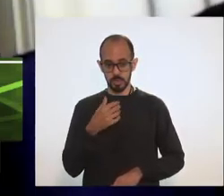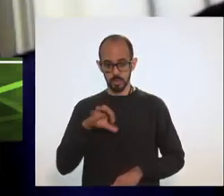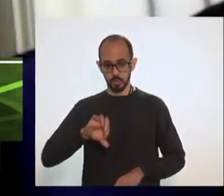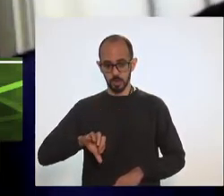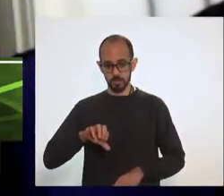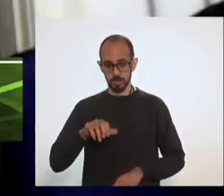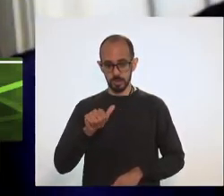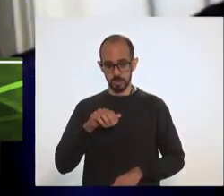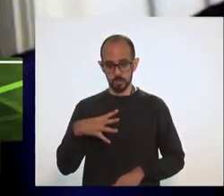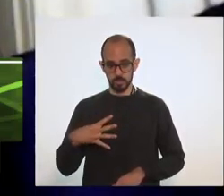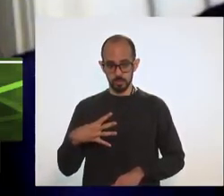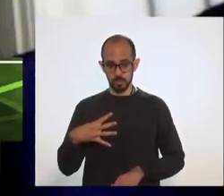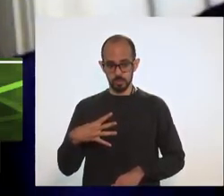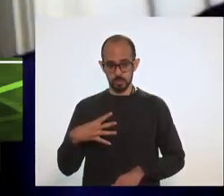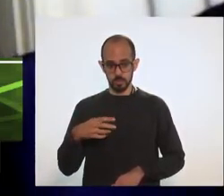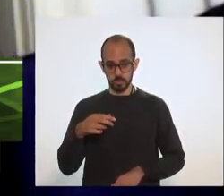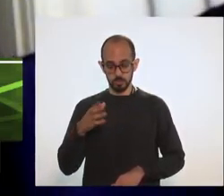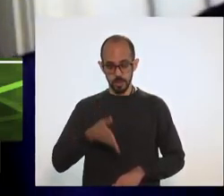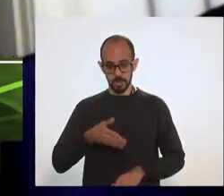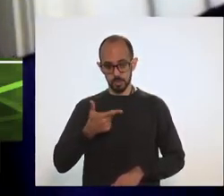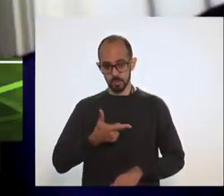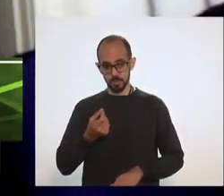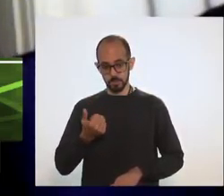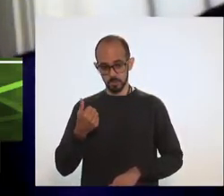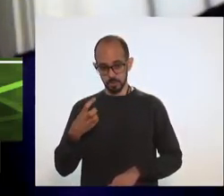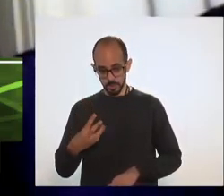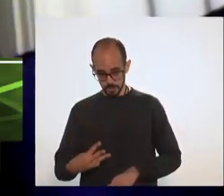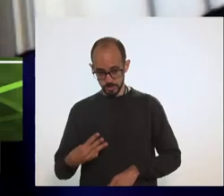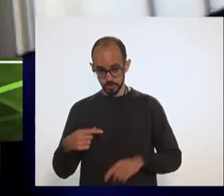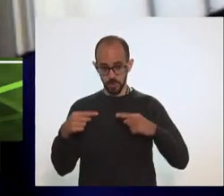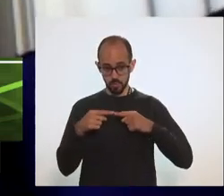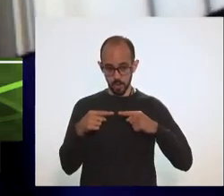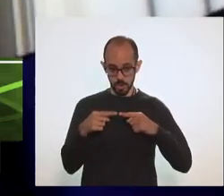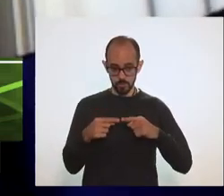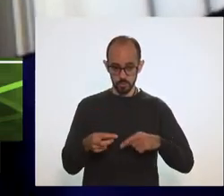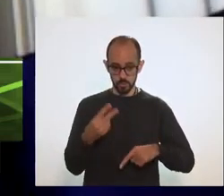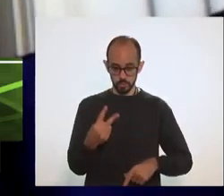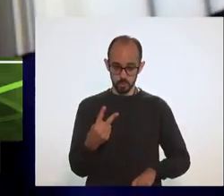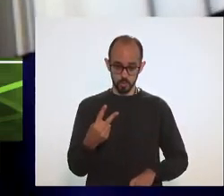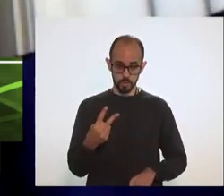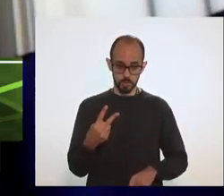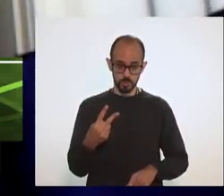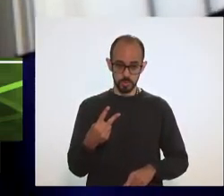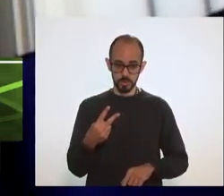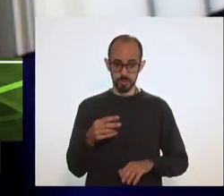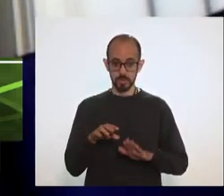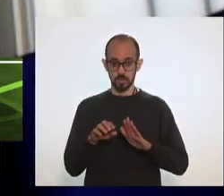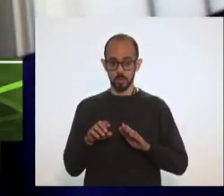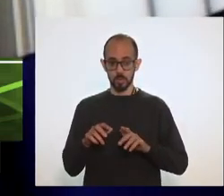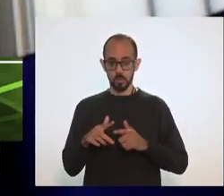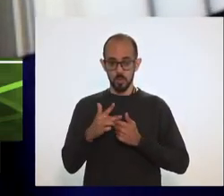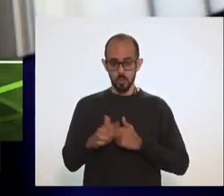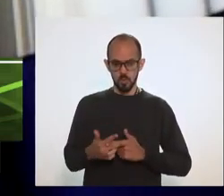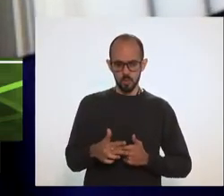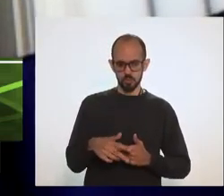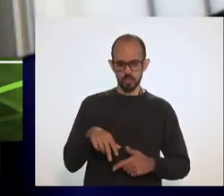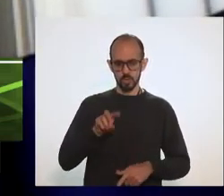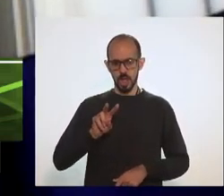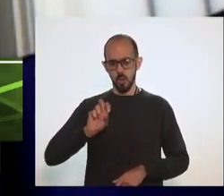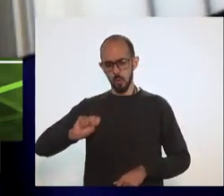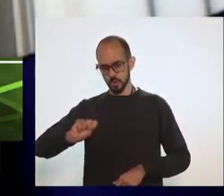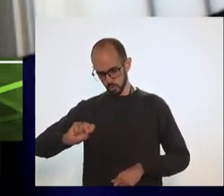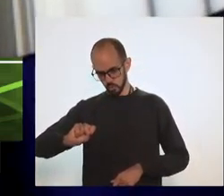deputado Rodrigo Bacelar que relate o processo 14 da pauta. Perfeito. Emendas de plenário, projeto de lei